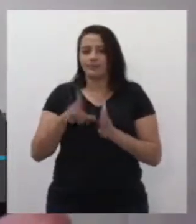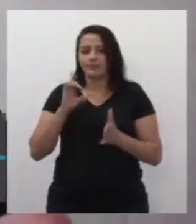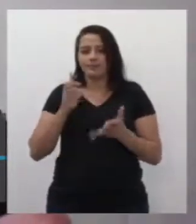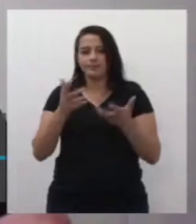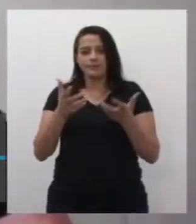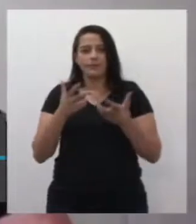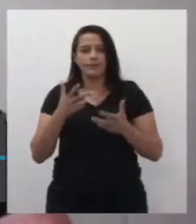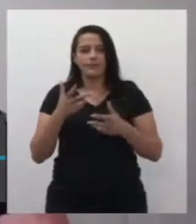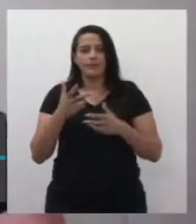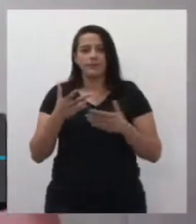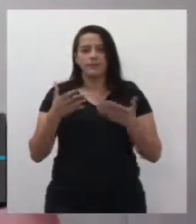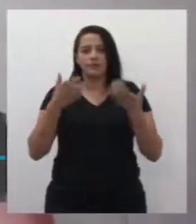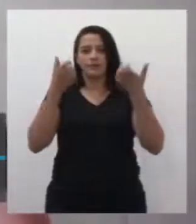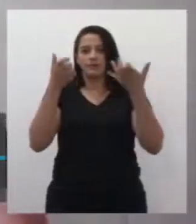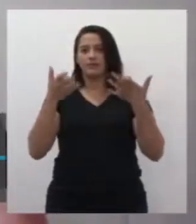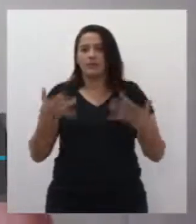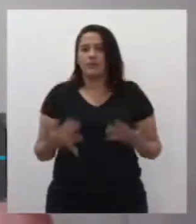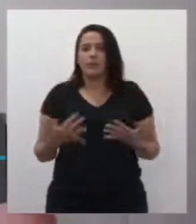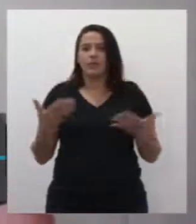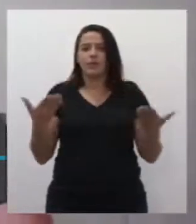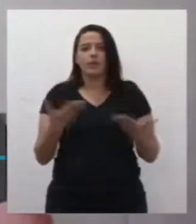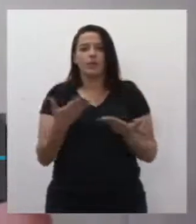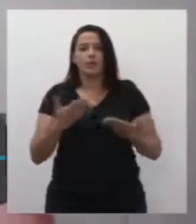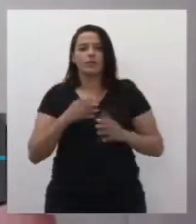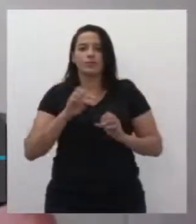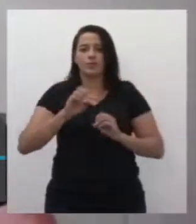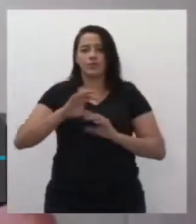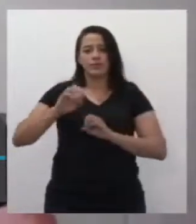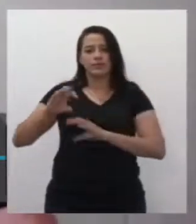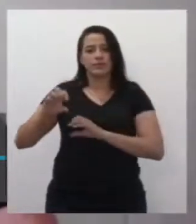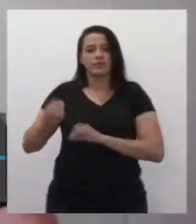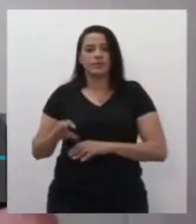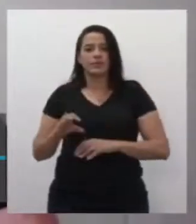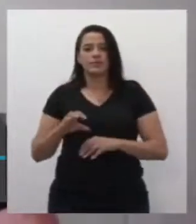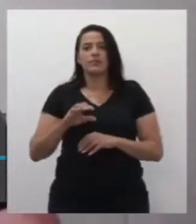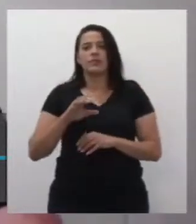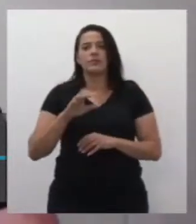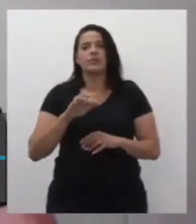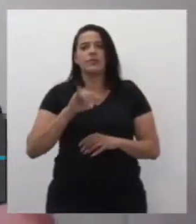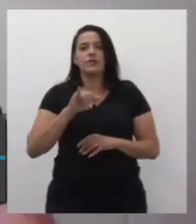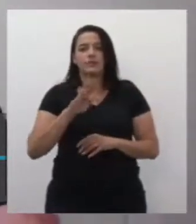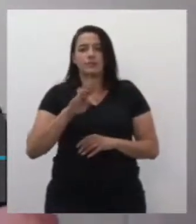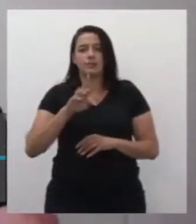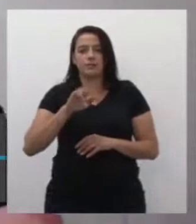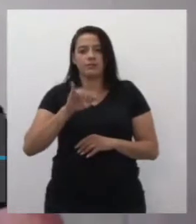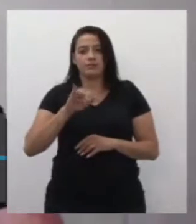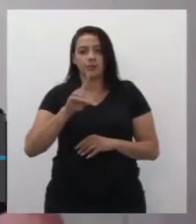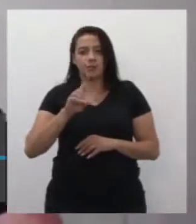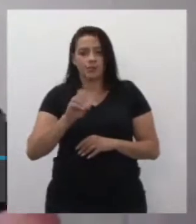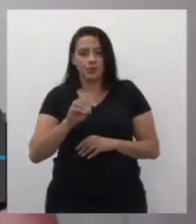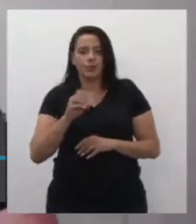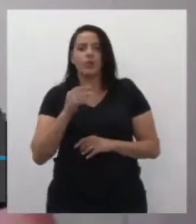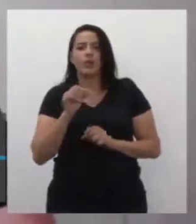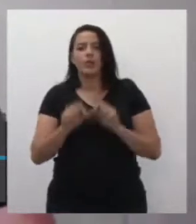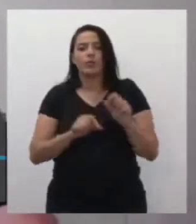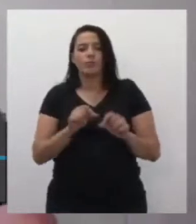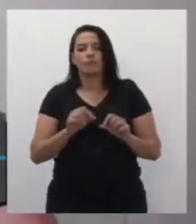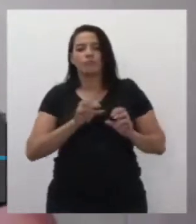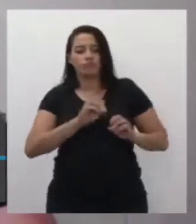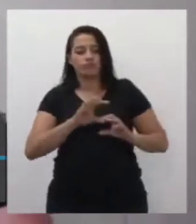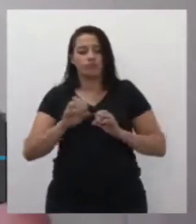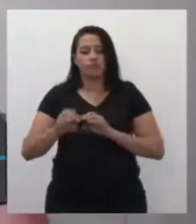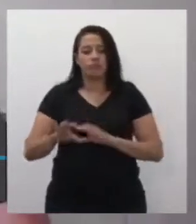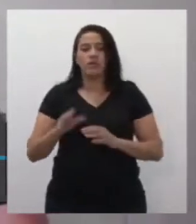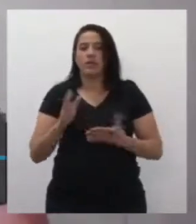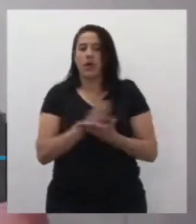Que o ensino híbrido hoje é talvez o nosso grande desafio, e é claro que ele traz